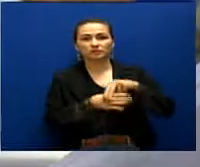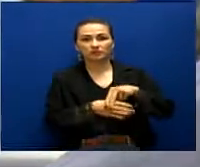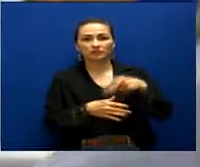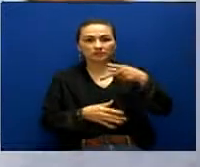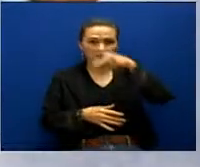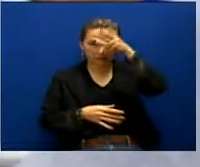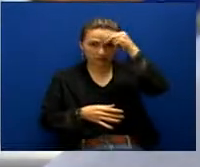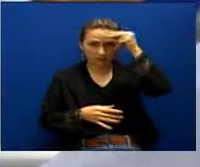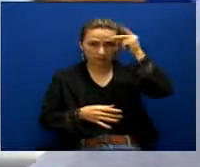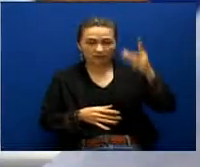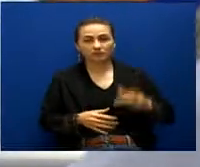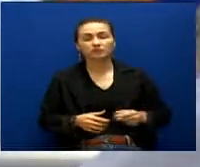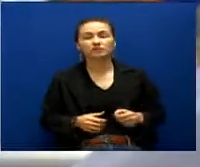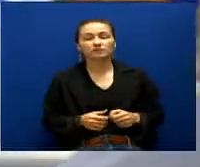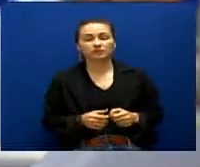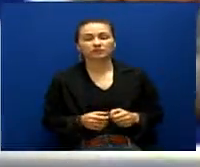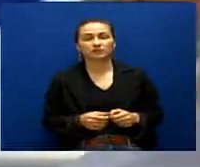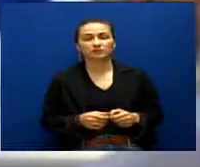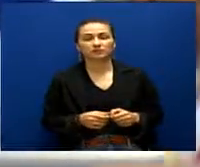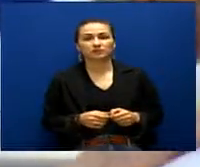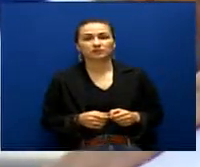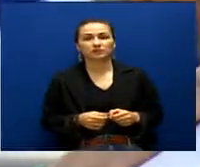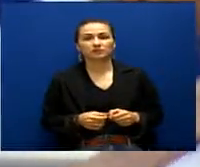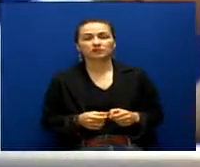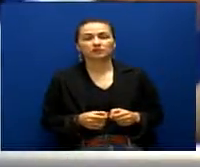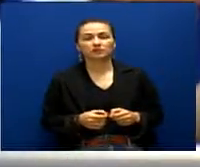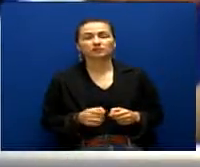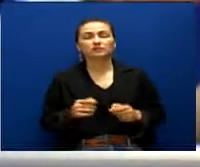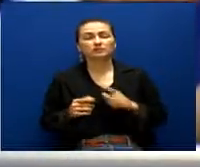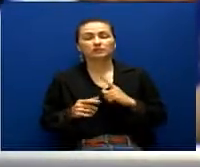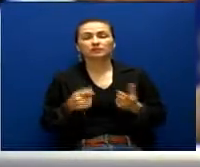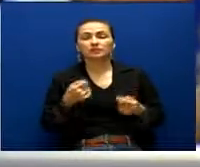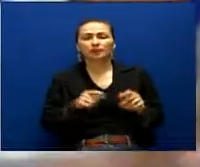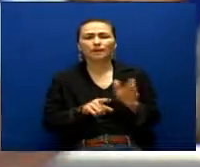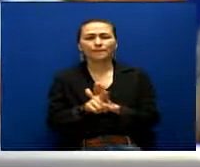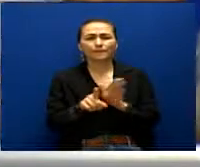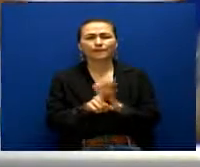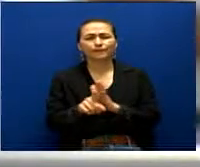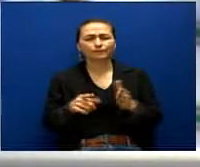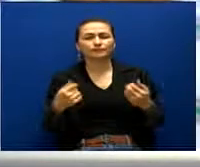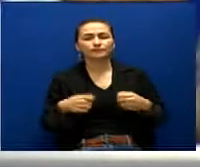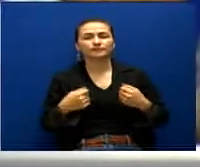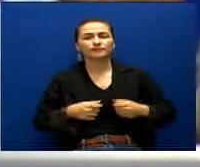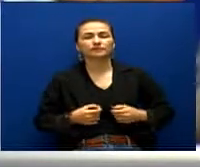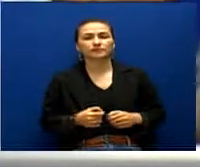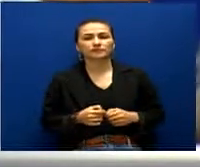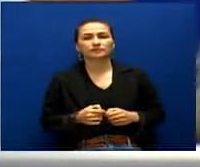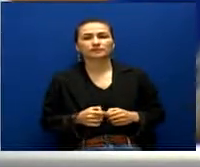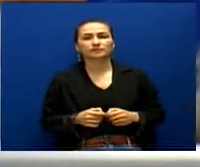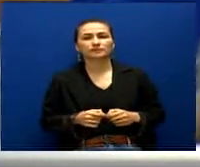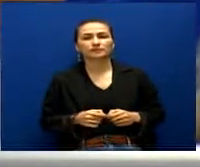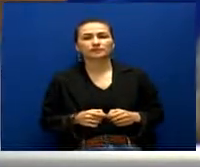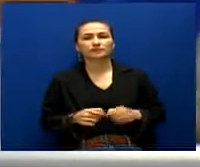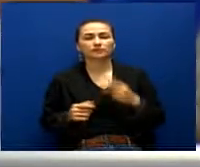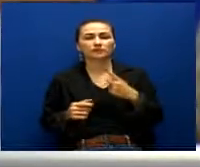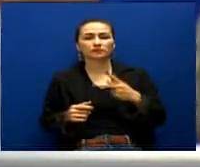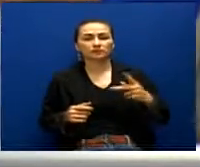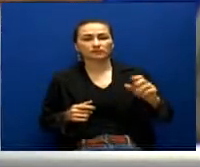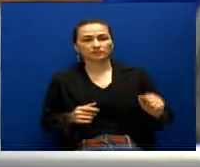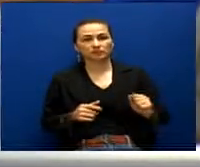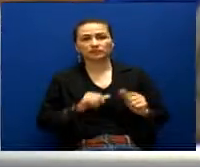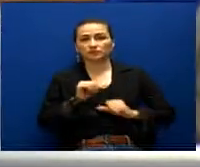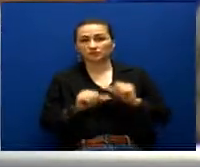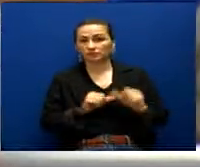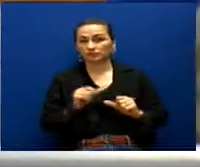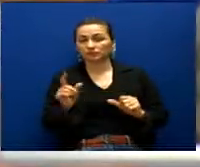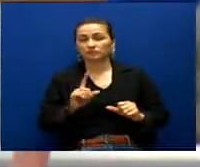não sei se foi definido, é importante ter uma definição para que a gente possa fazer o questionamento. Se houve uma alteração do PPA e aonde